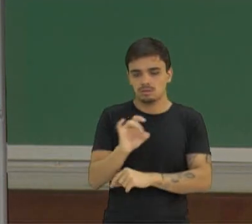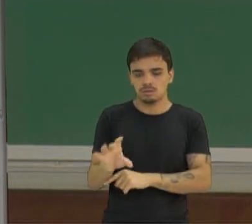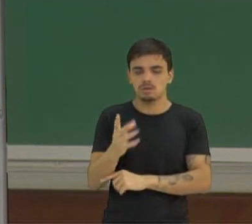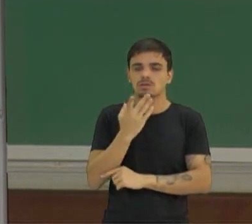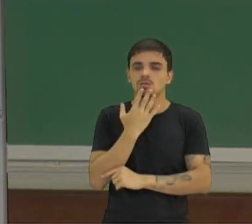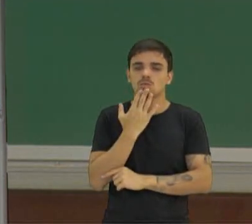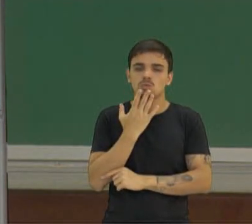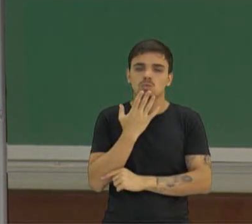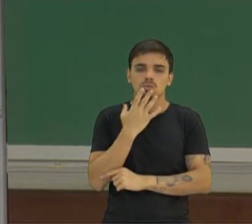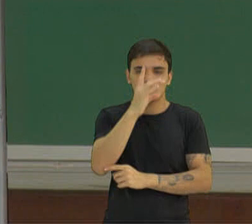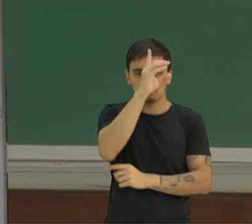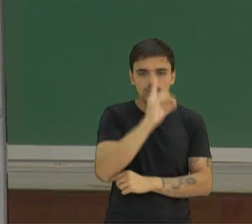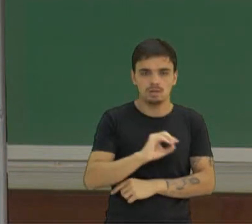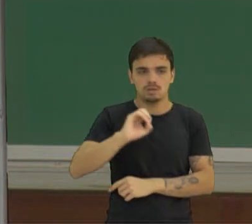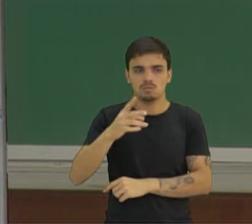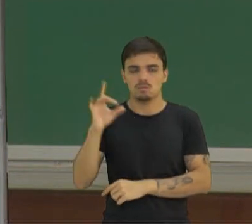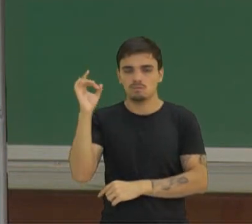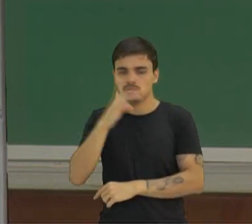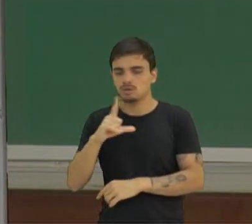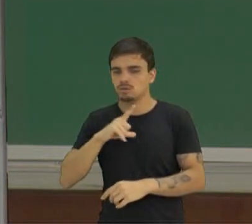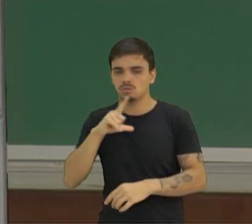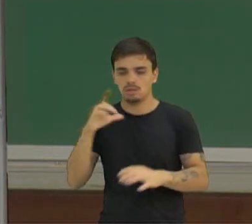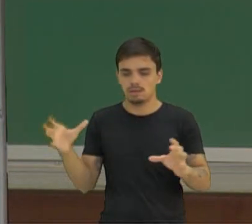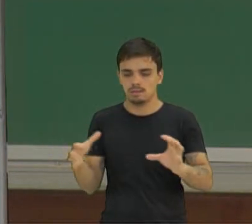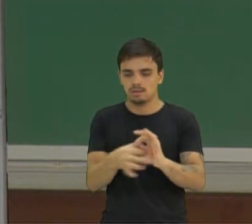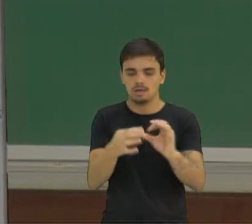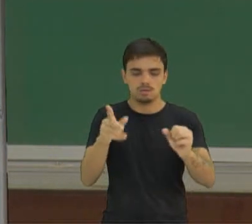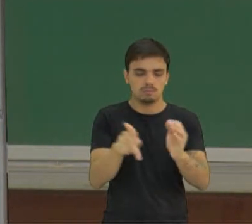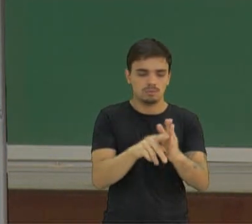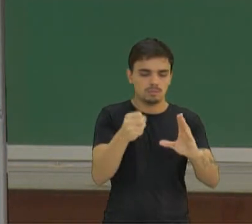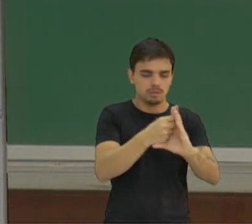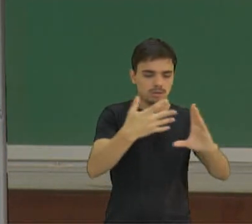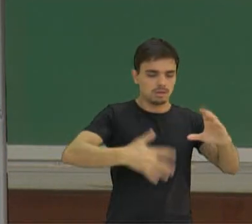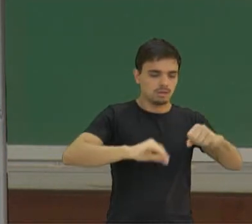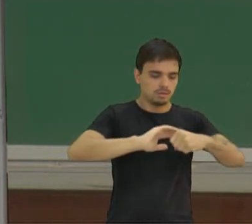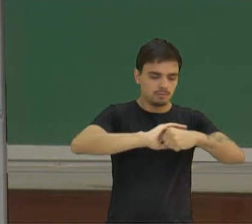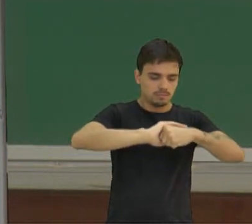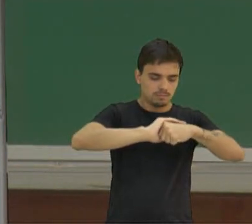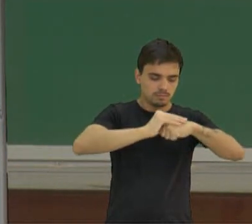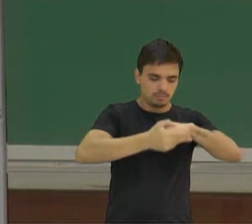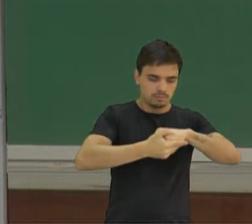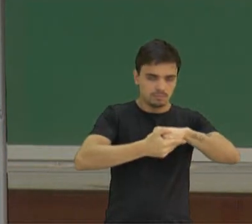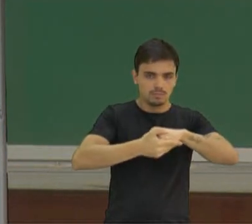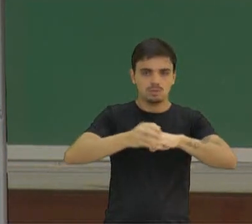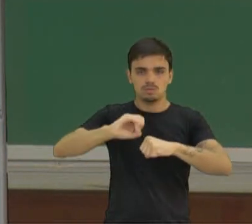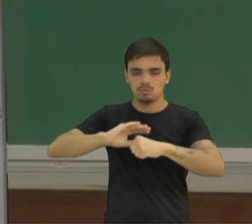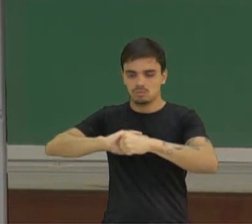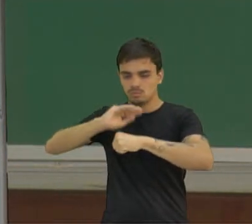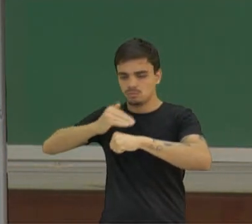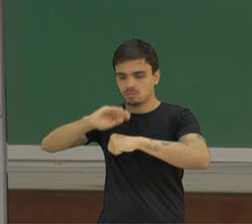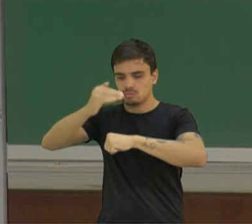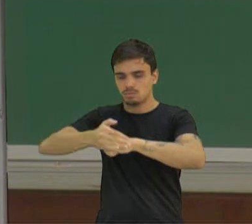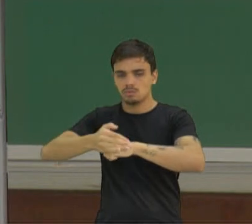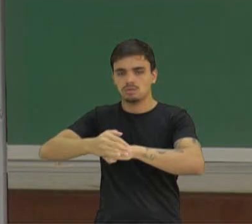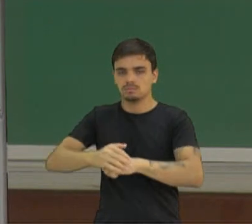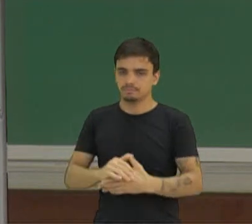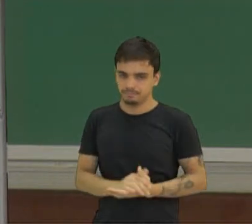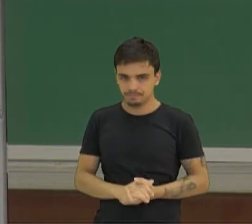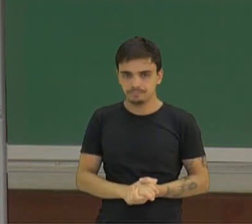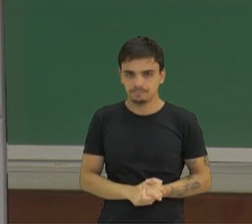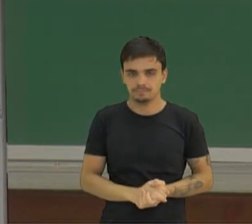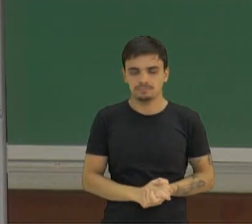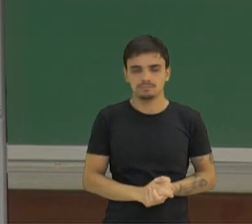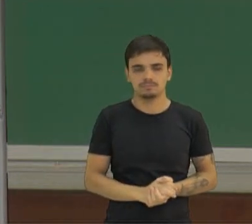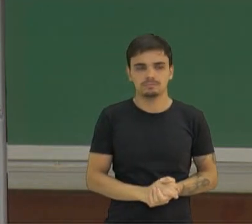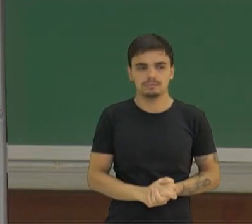cor da semente amarela ou verde não estavam ligados características formal da semente Lisa Lisa